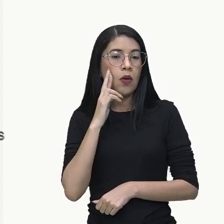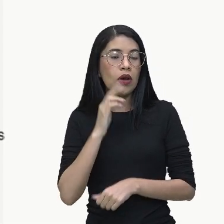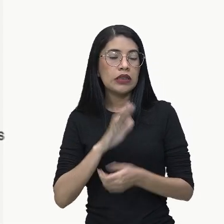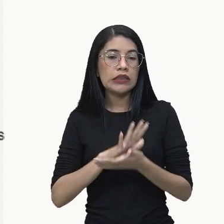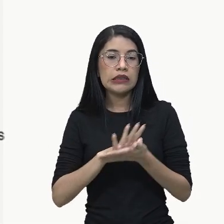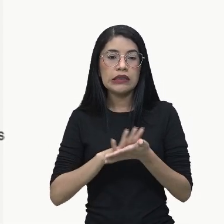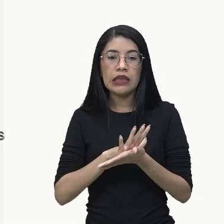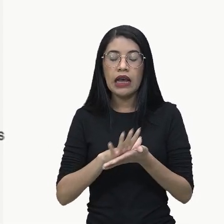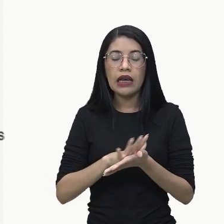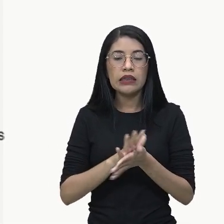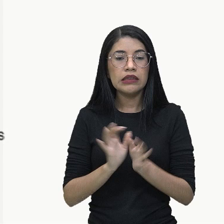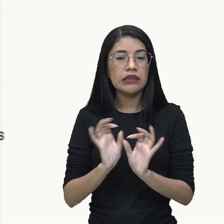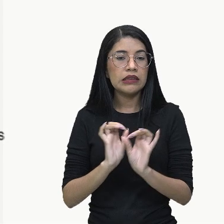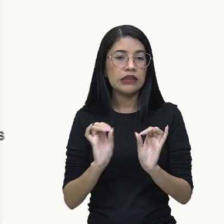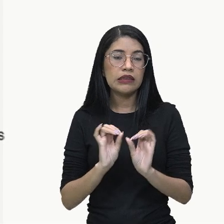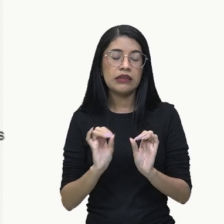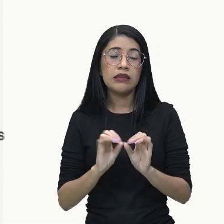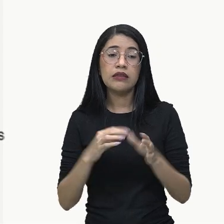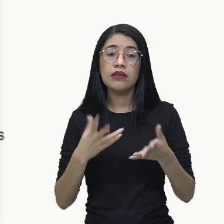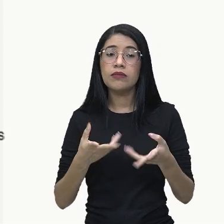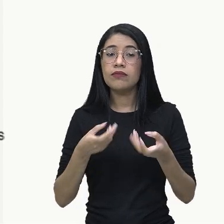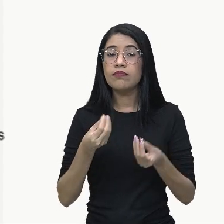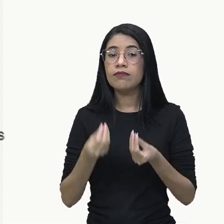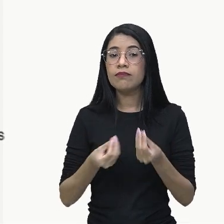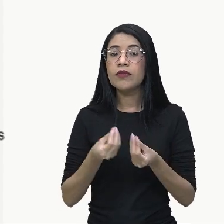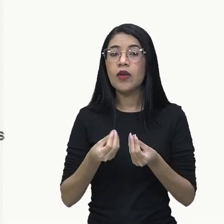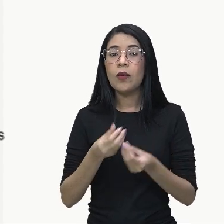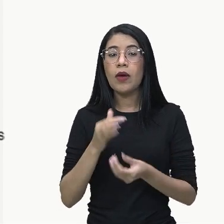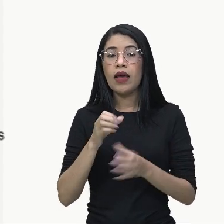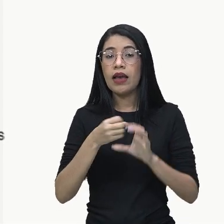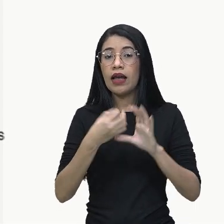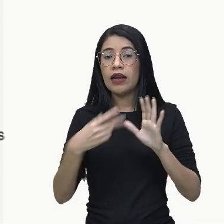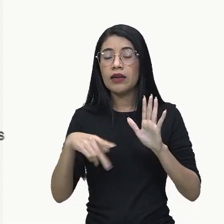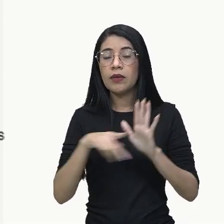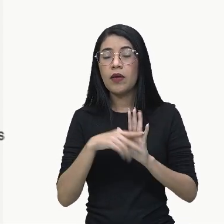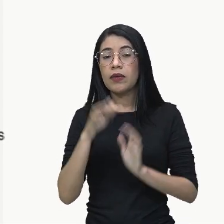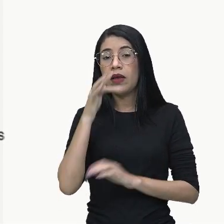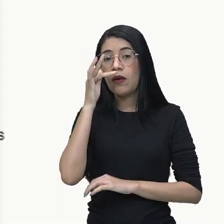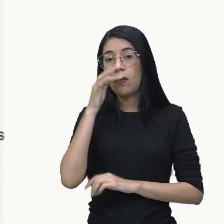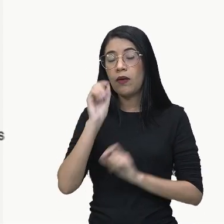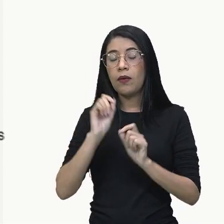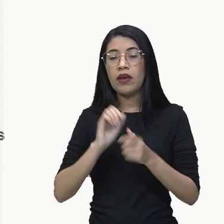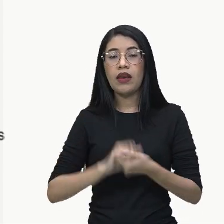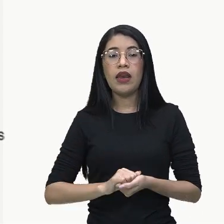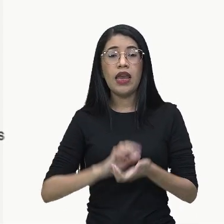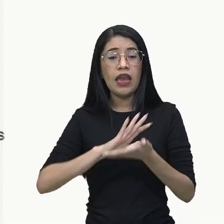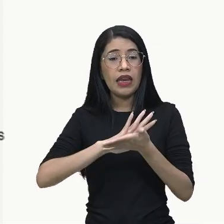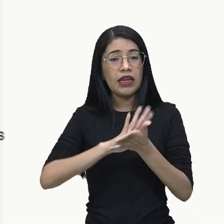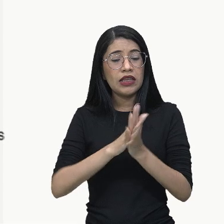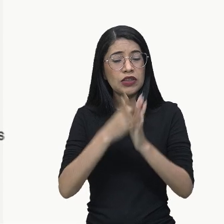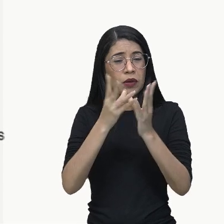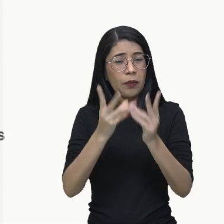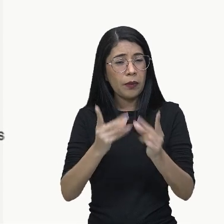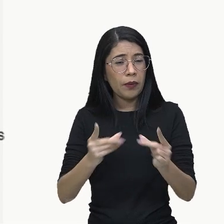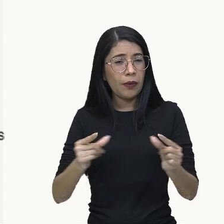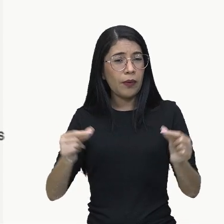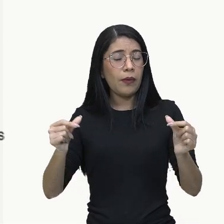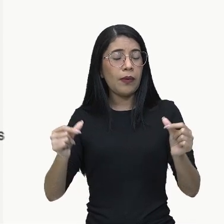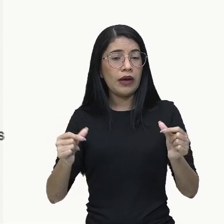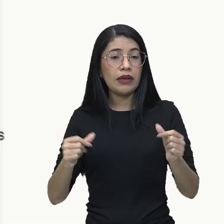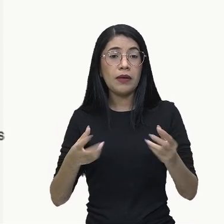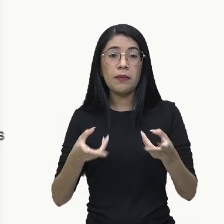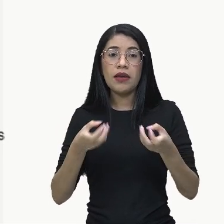sem nada observem que essa rosa é exatamente a Rosa da destruição então Observe como se